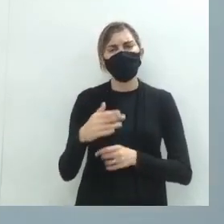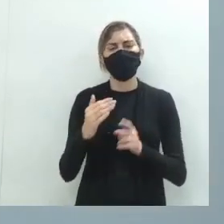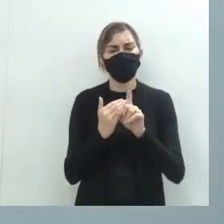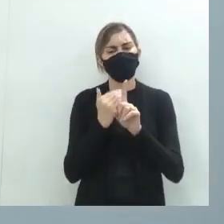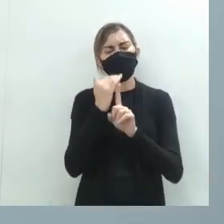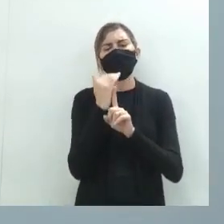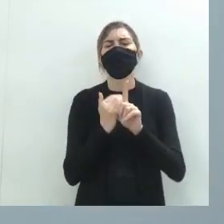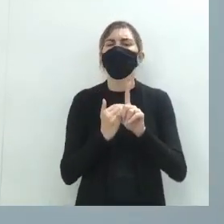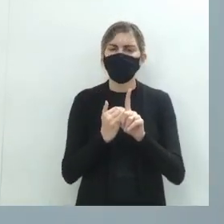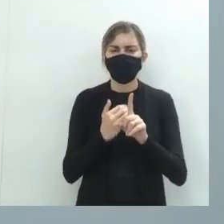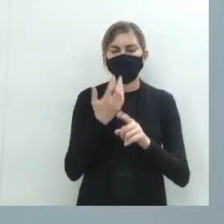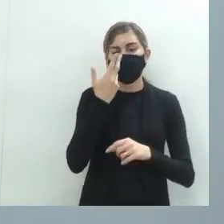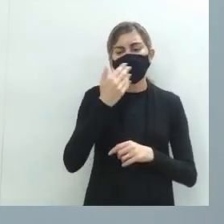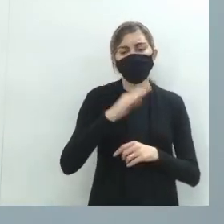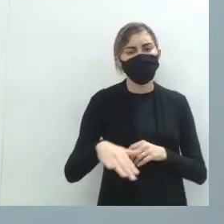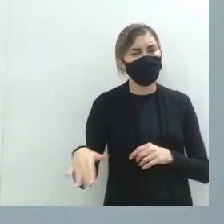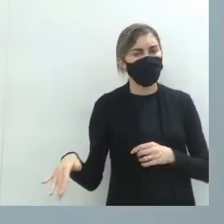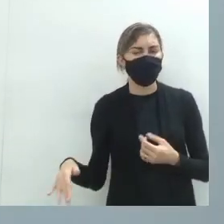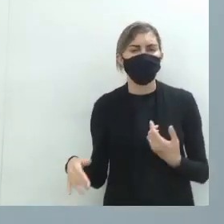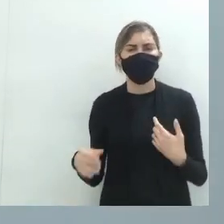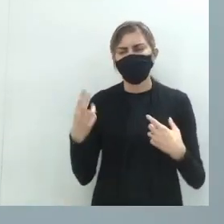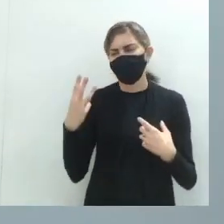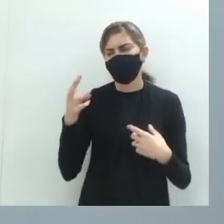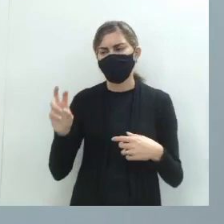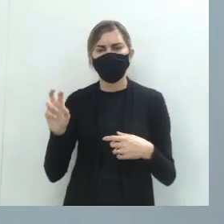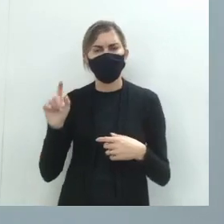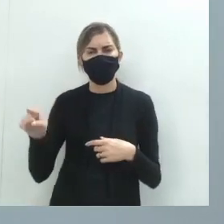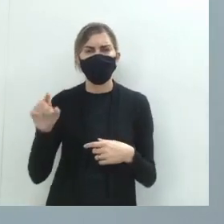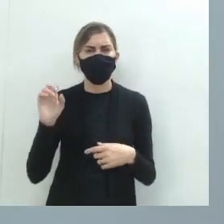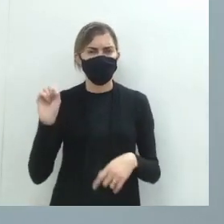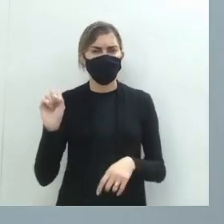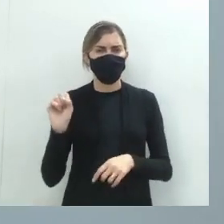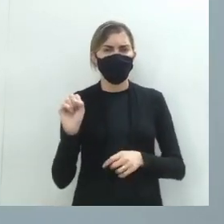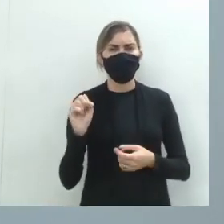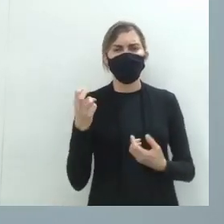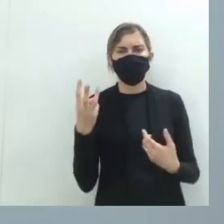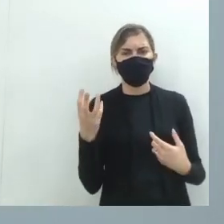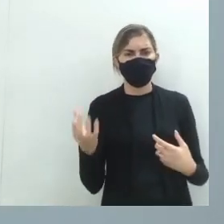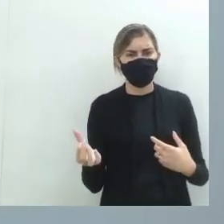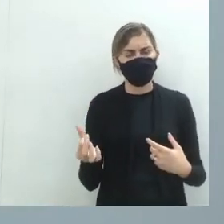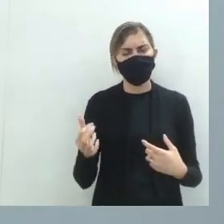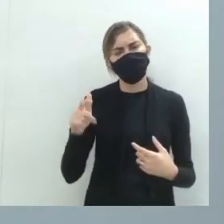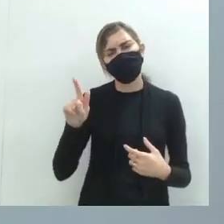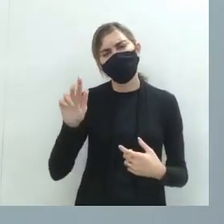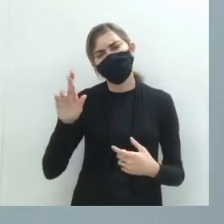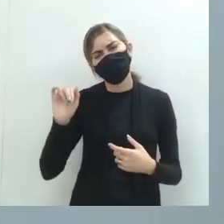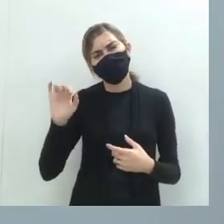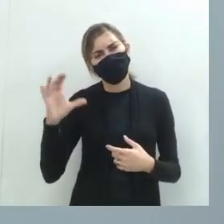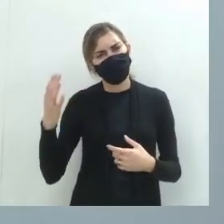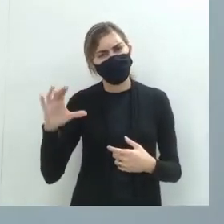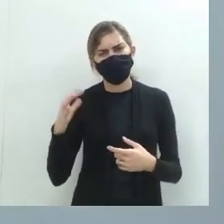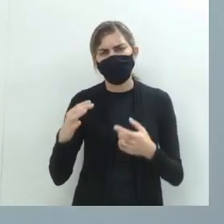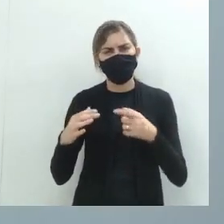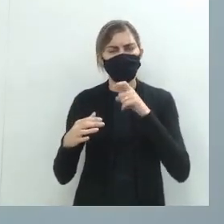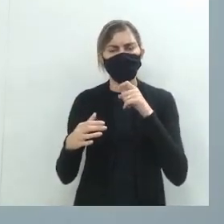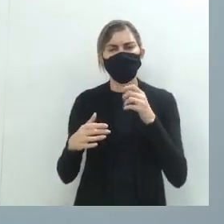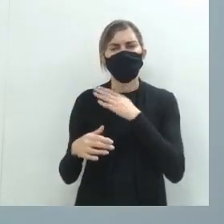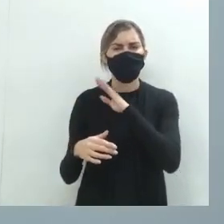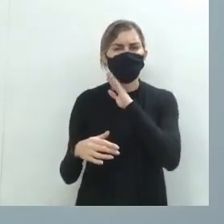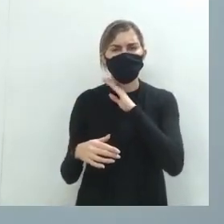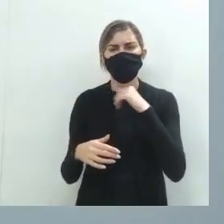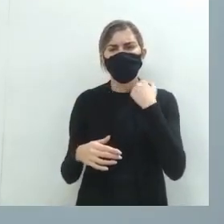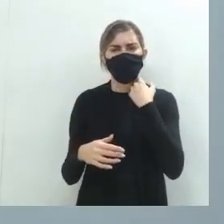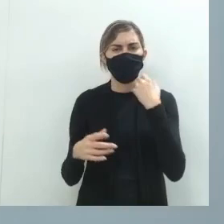temperatura de quem? Da criança. 35,8, 36 graus Celsius, tá com febre não, foi olhado